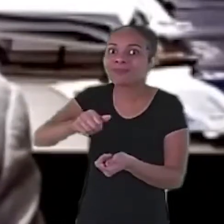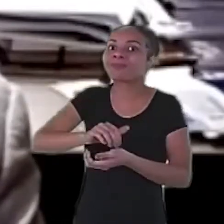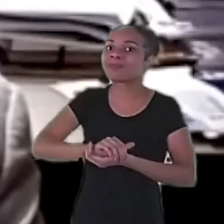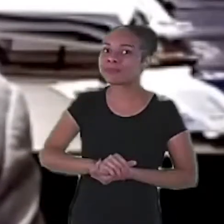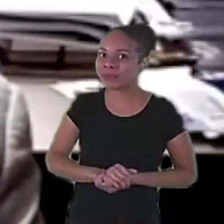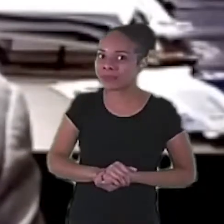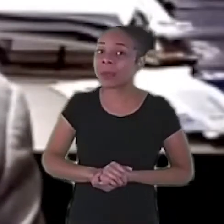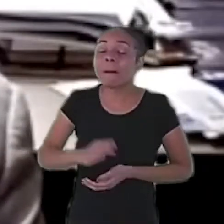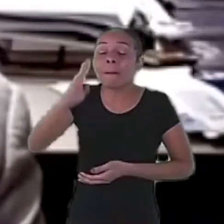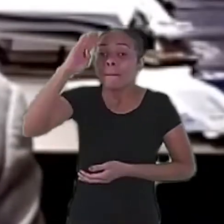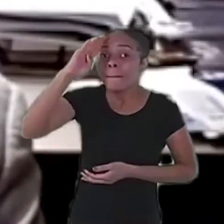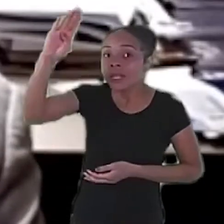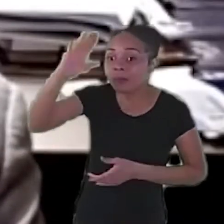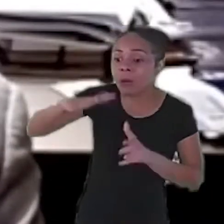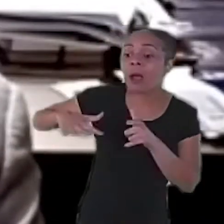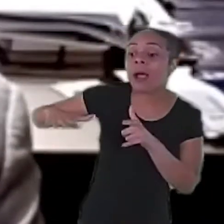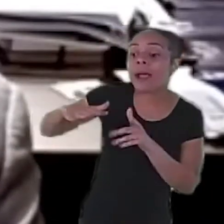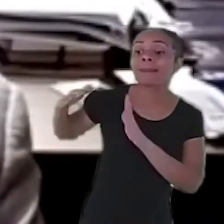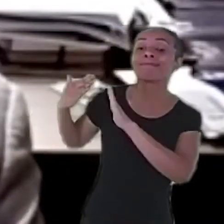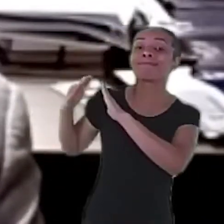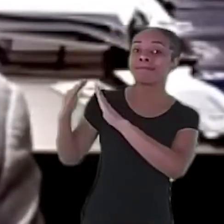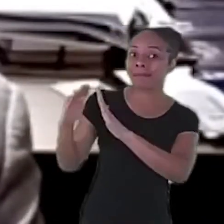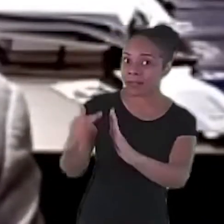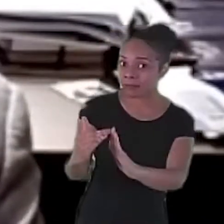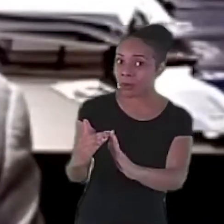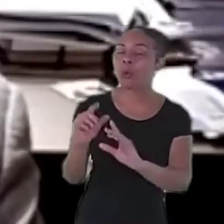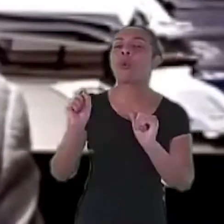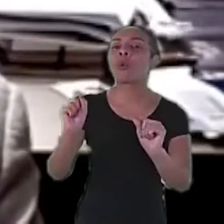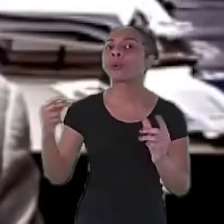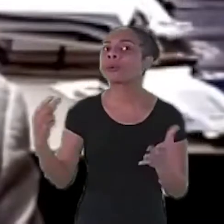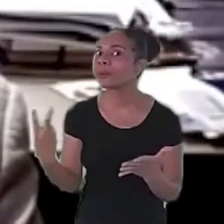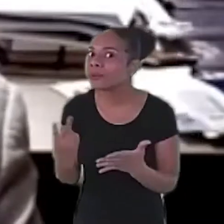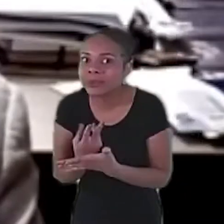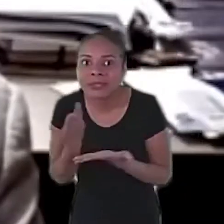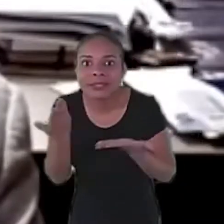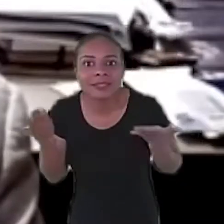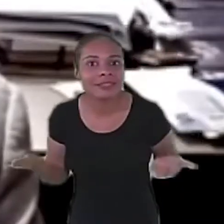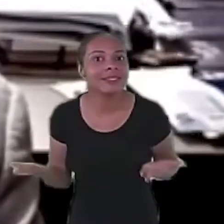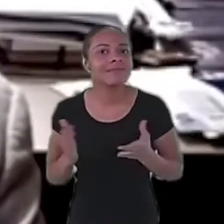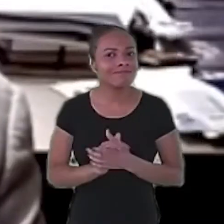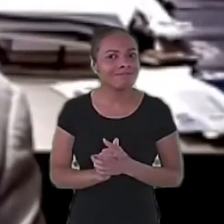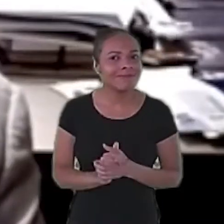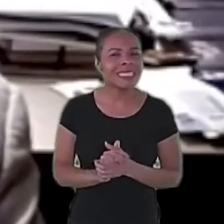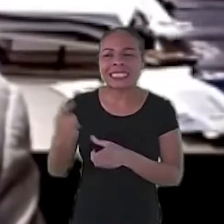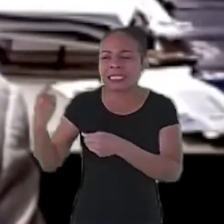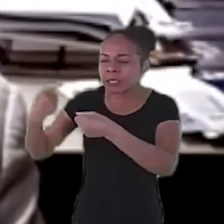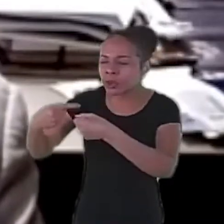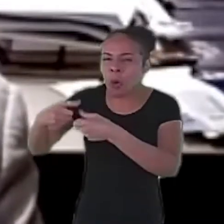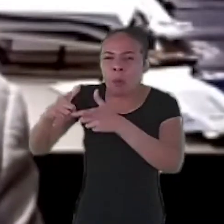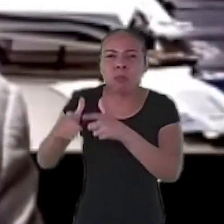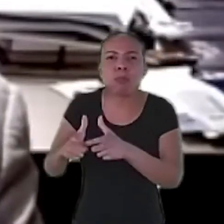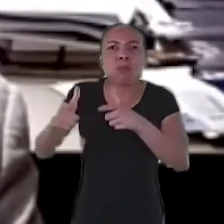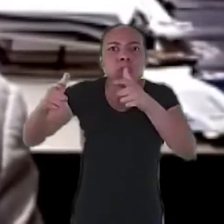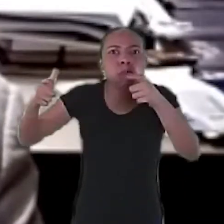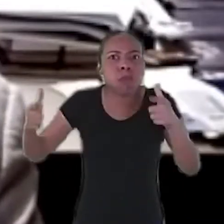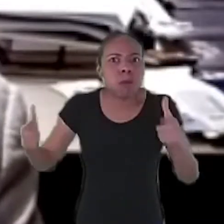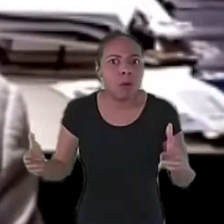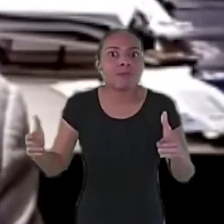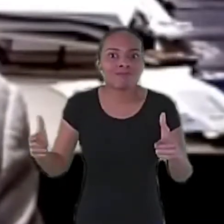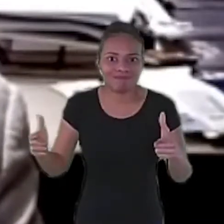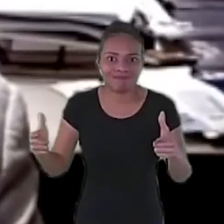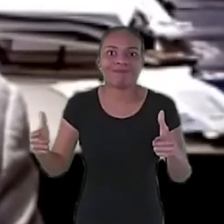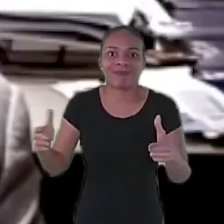na periferia. Veja o que está acontecendo no Brasil, as megacidades. A África está num